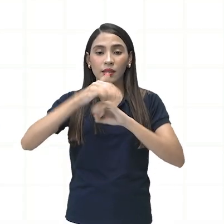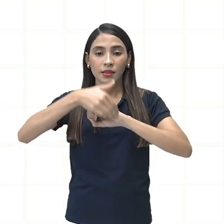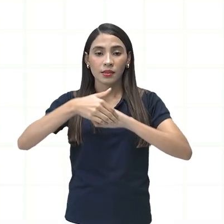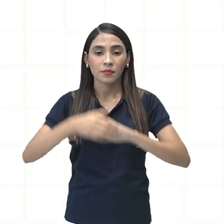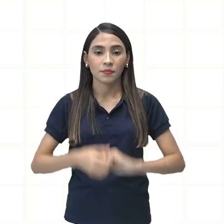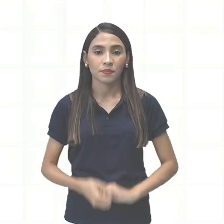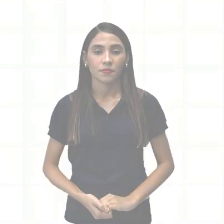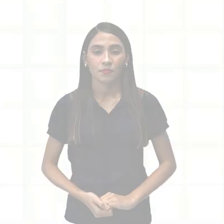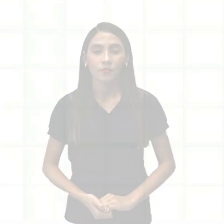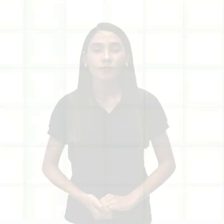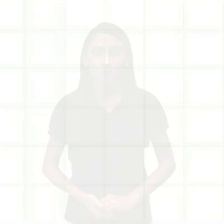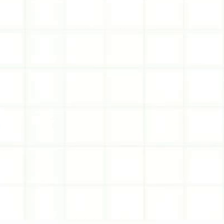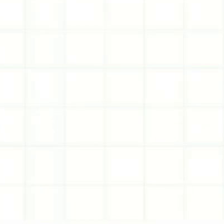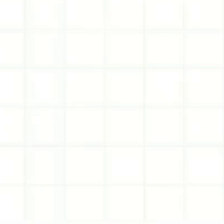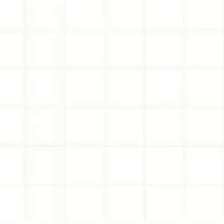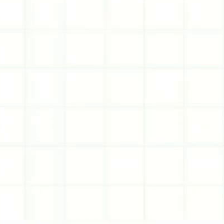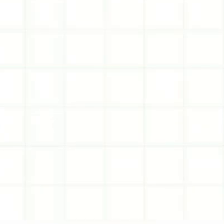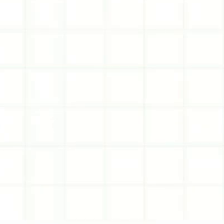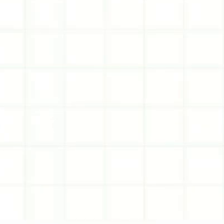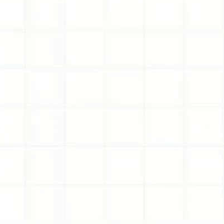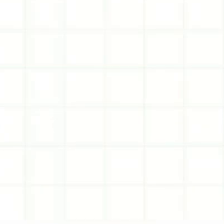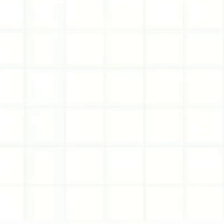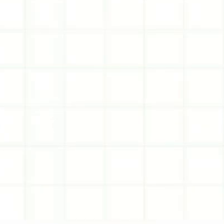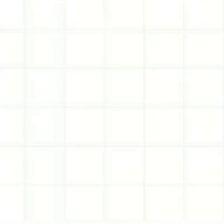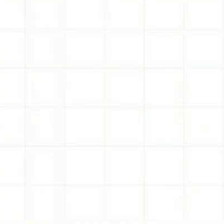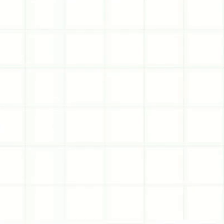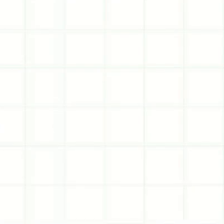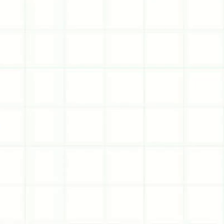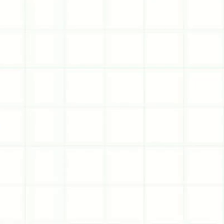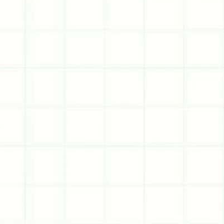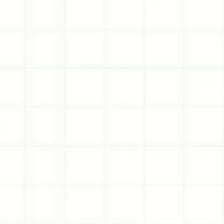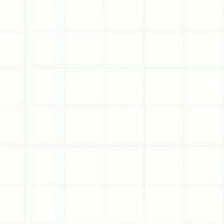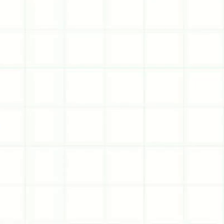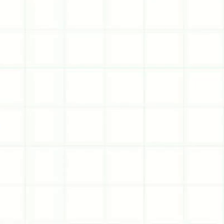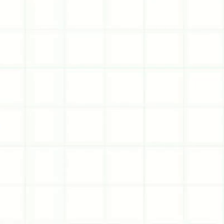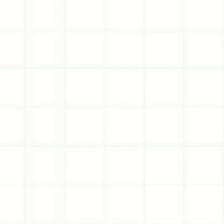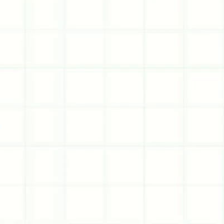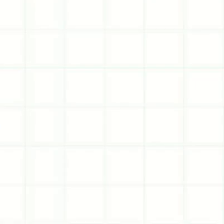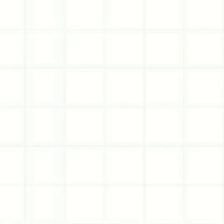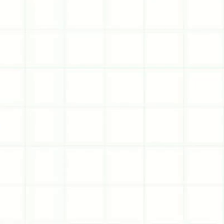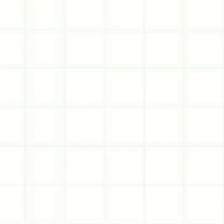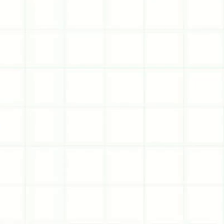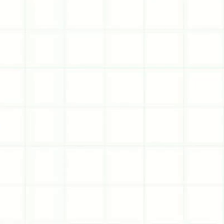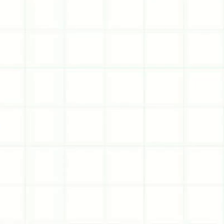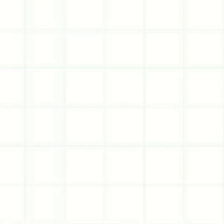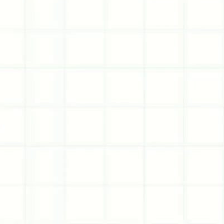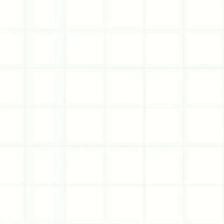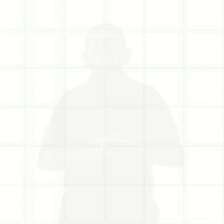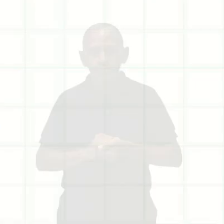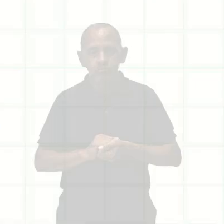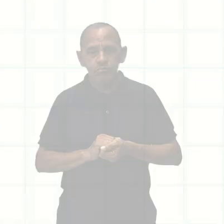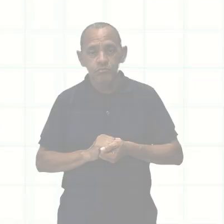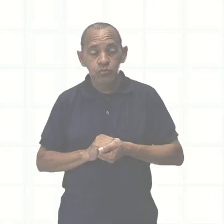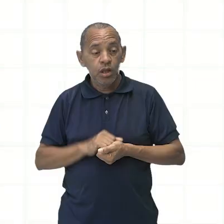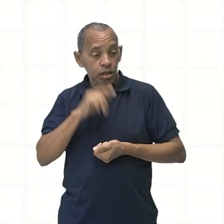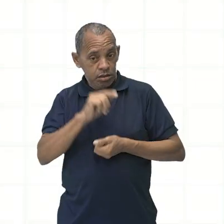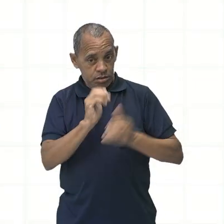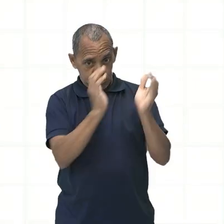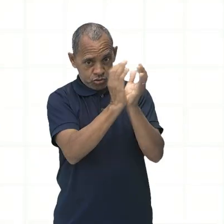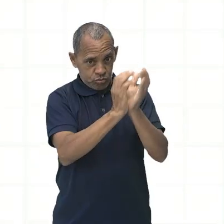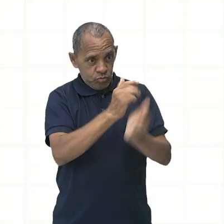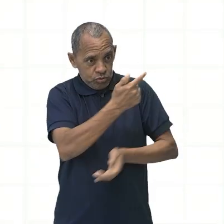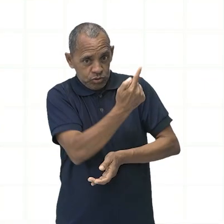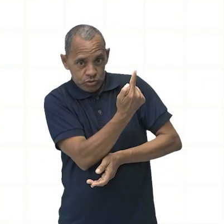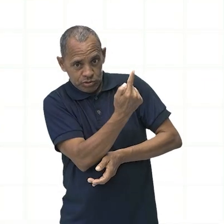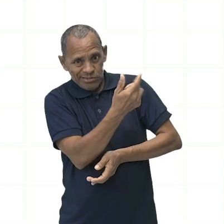lisa. Dentre as 16, nós temos 3 que são verdes e lisas. Cadê elas? Olham